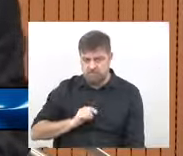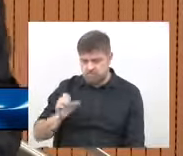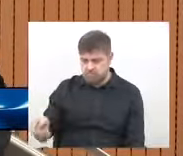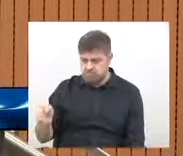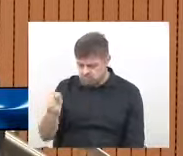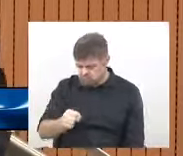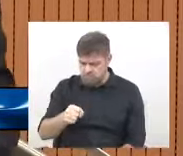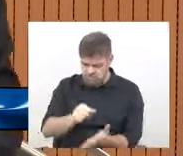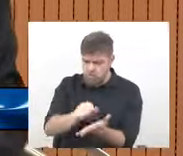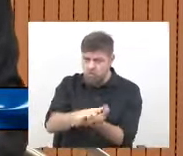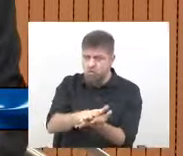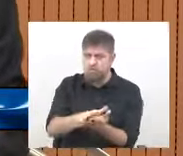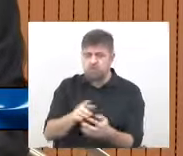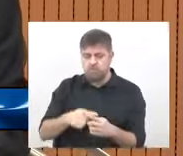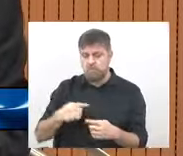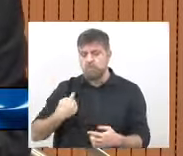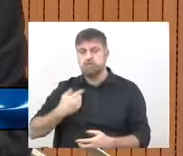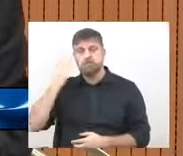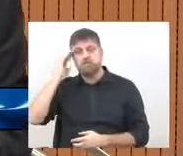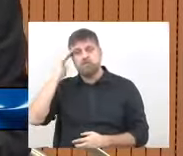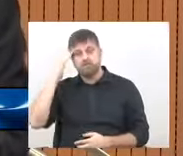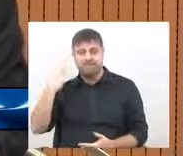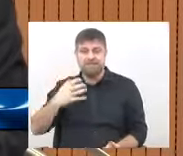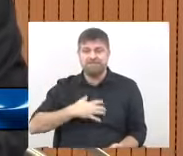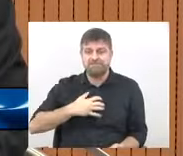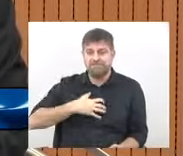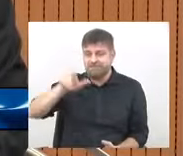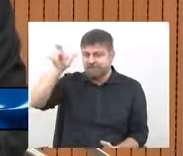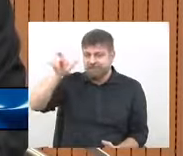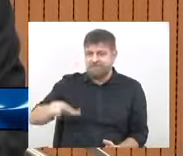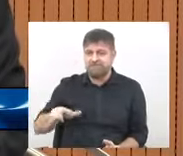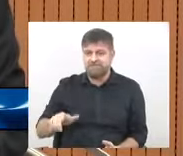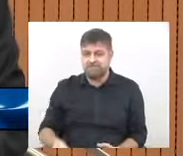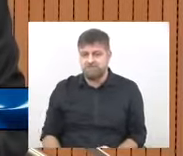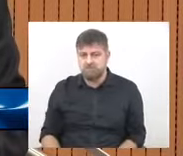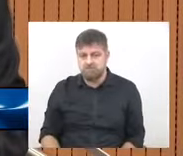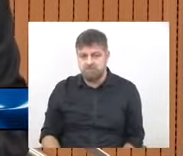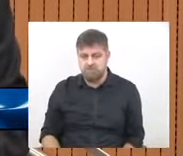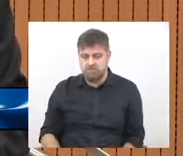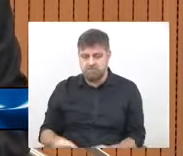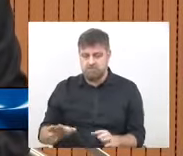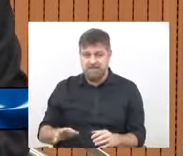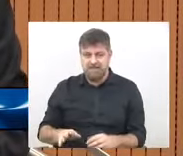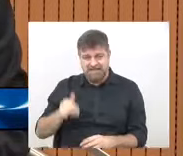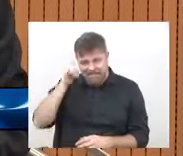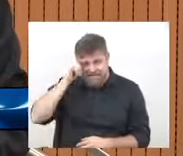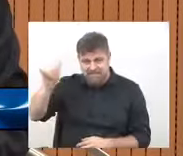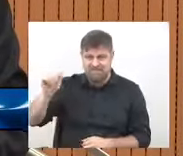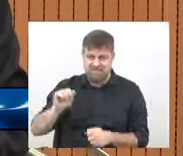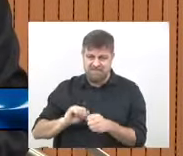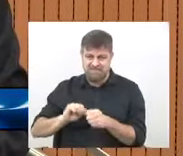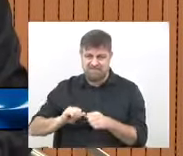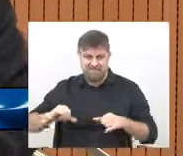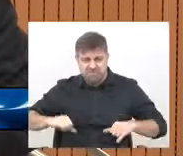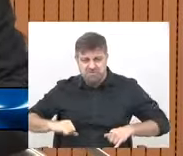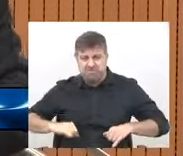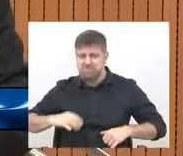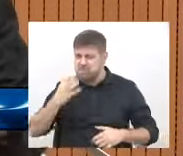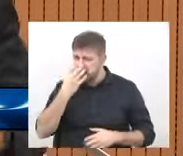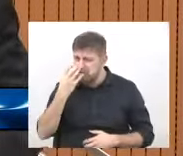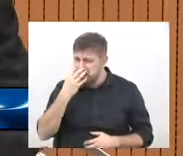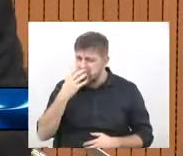uma medida com aplicação de multas, porque nós entendemos que a única forma de fazermos com que haja